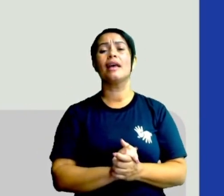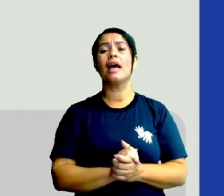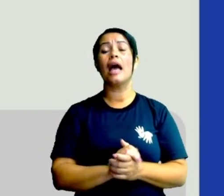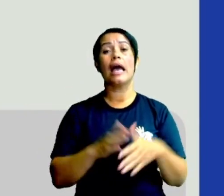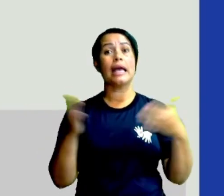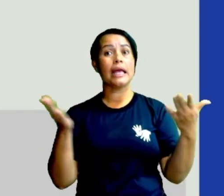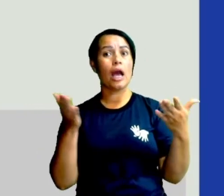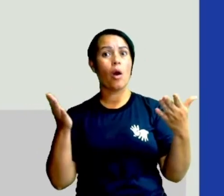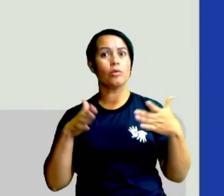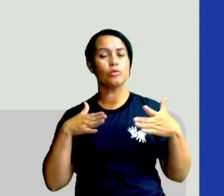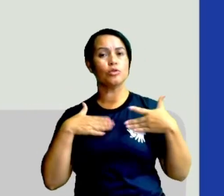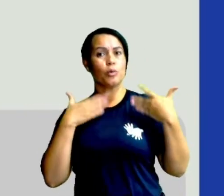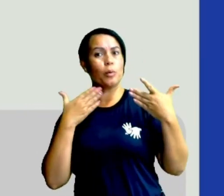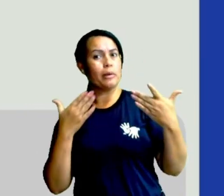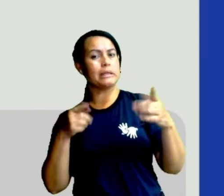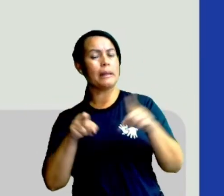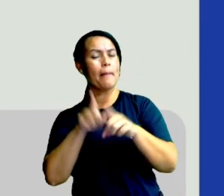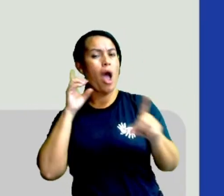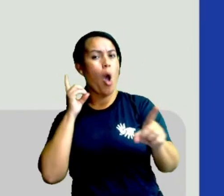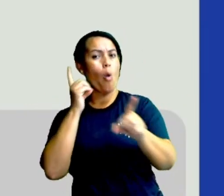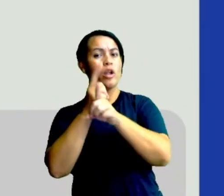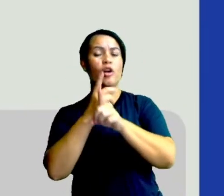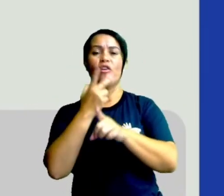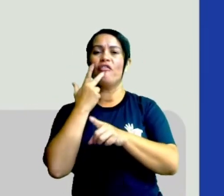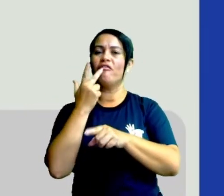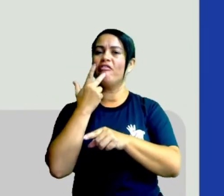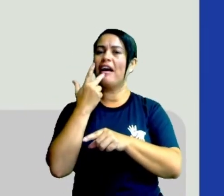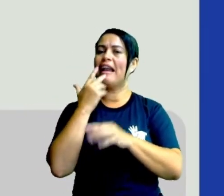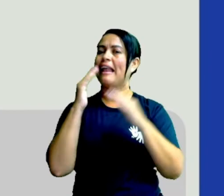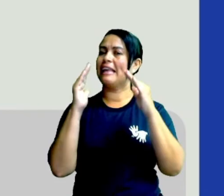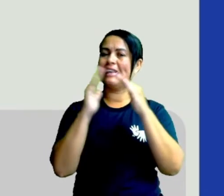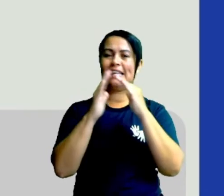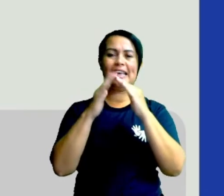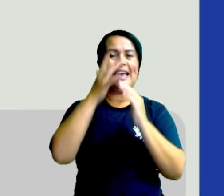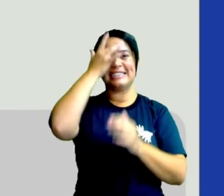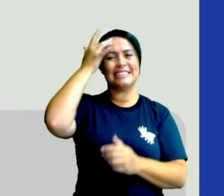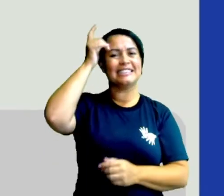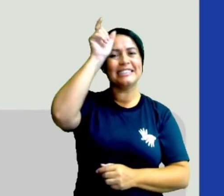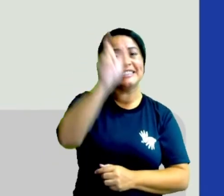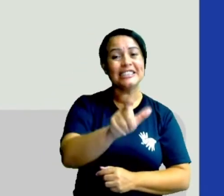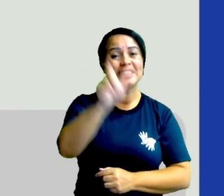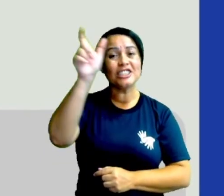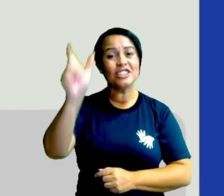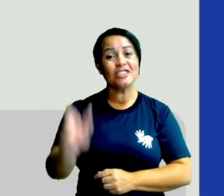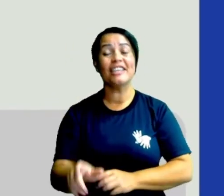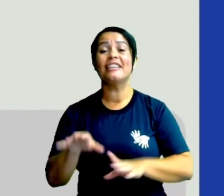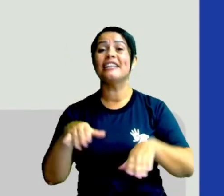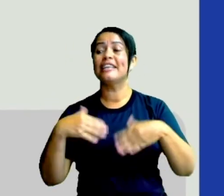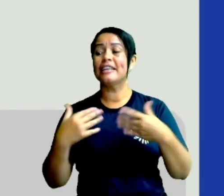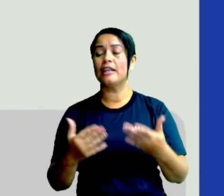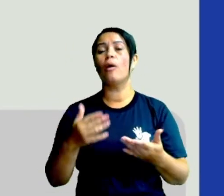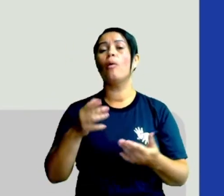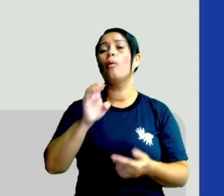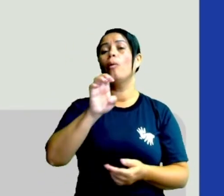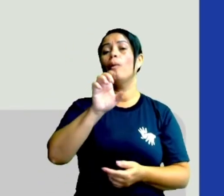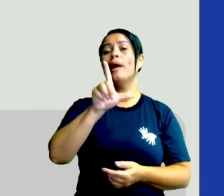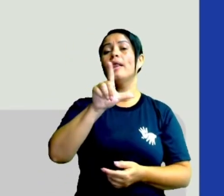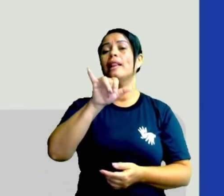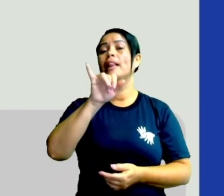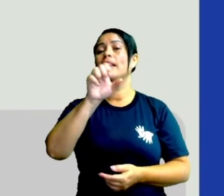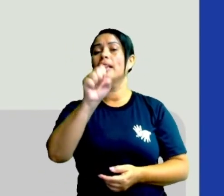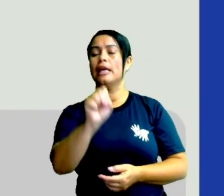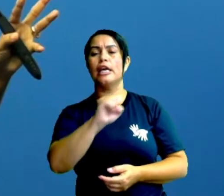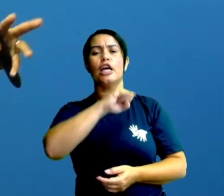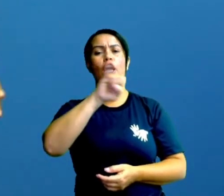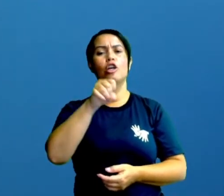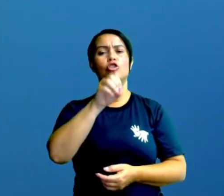descobri de repente que não falei em casa de gente né então Elias José